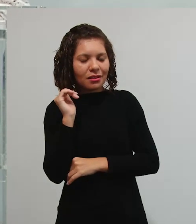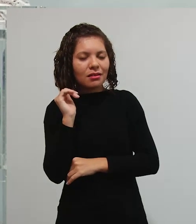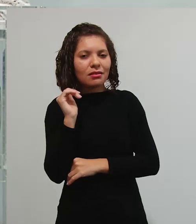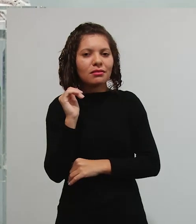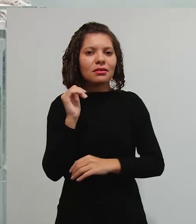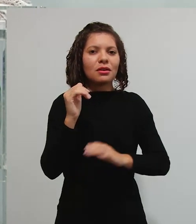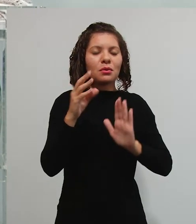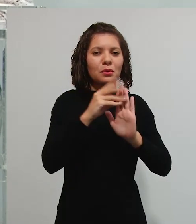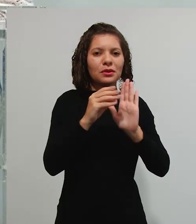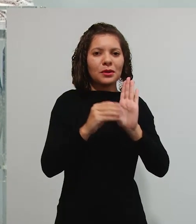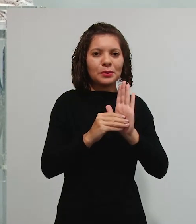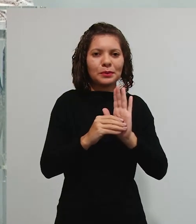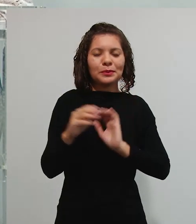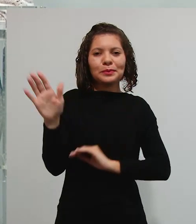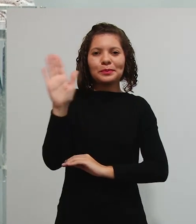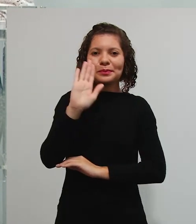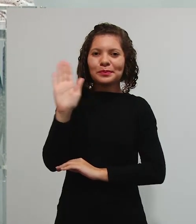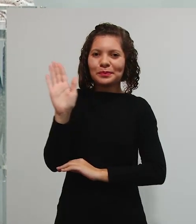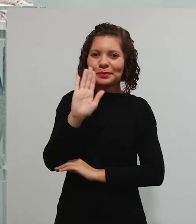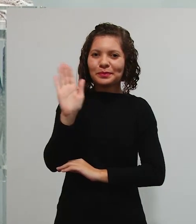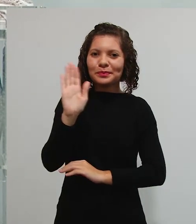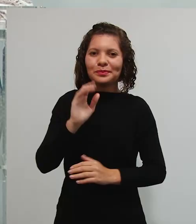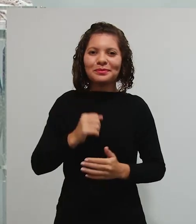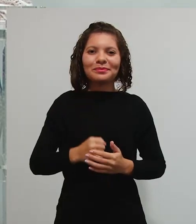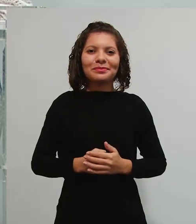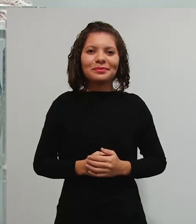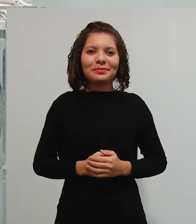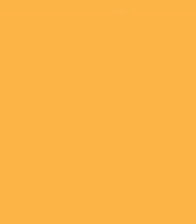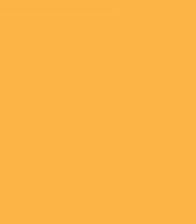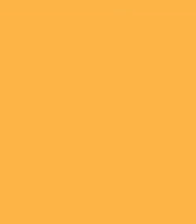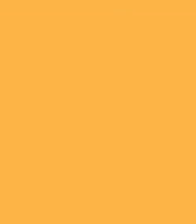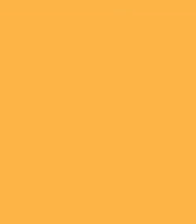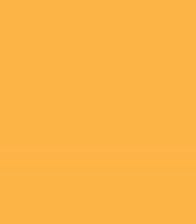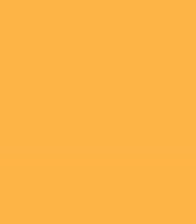desta unidade e eu vejo vocês na próxima aula. Até mais!